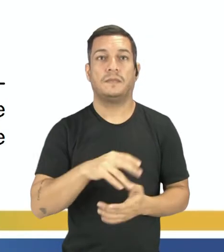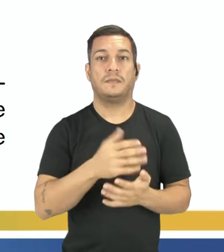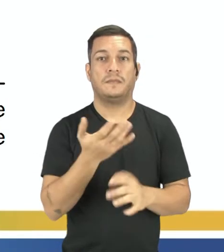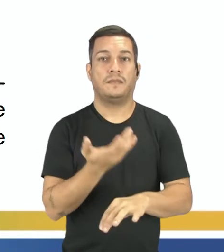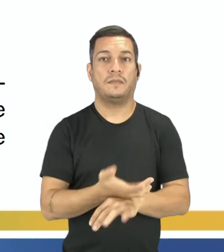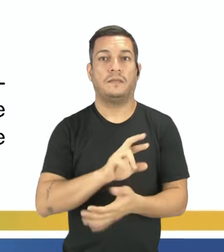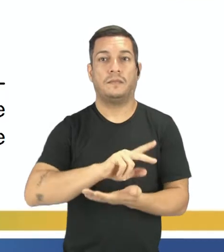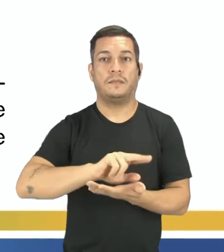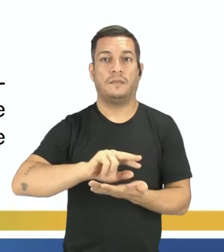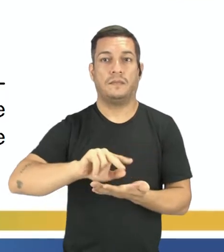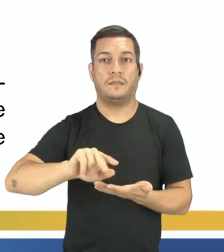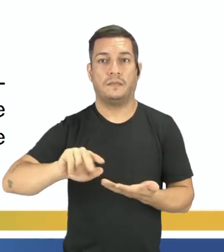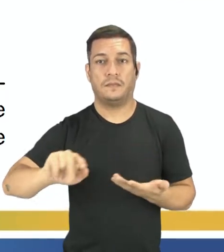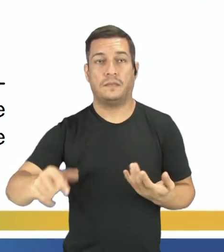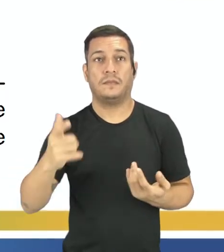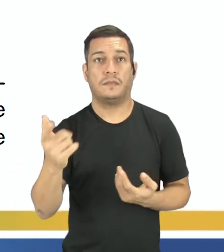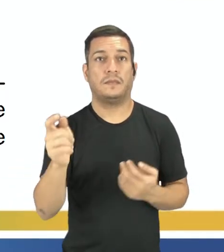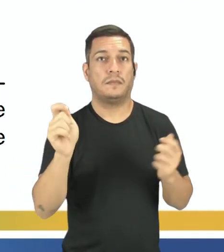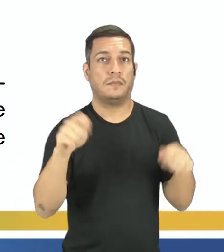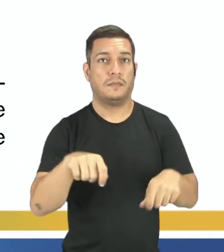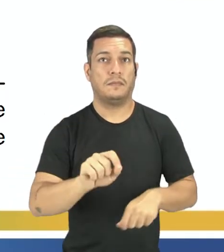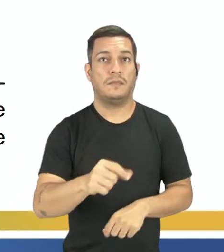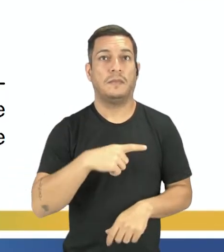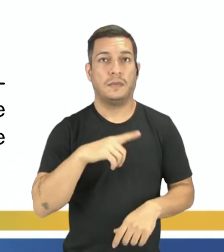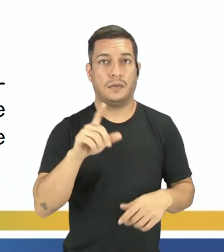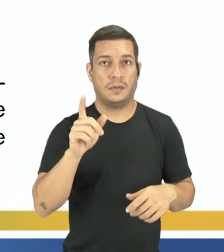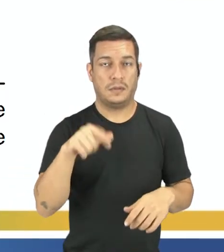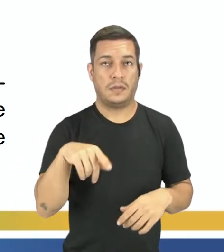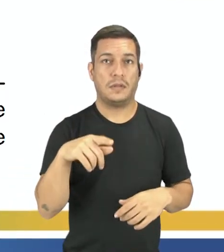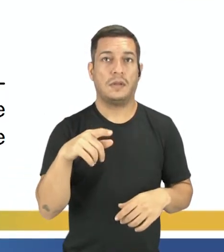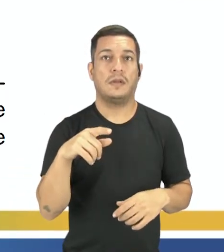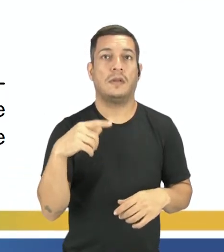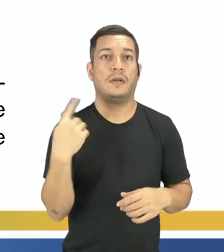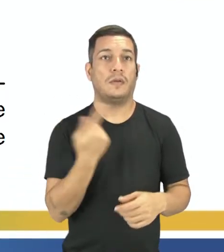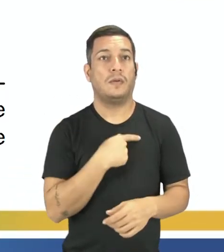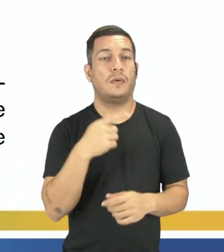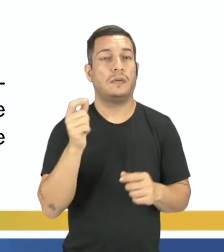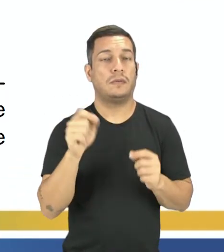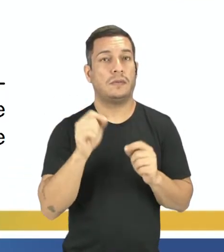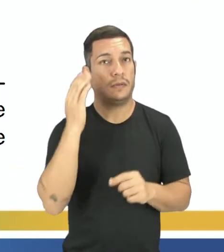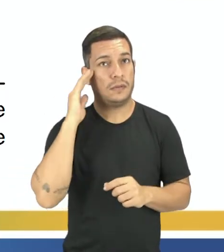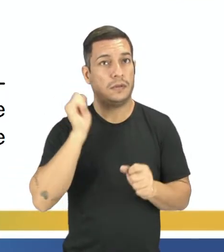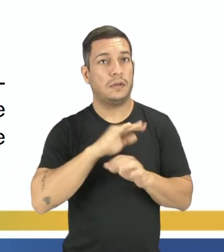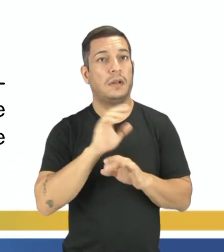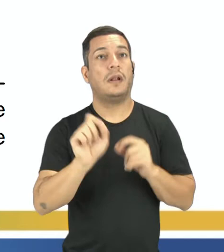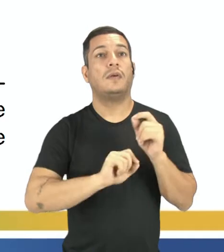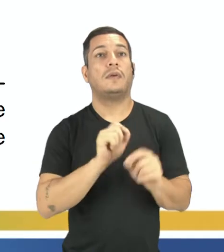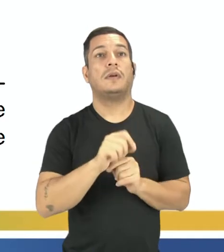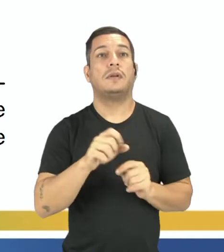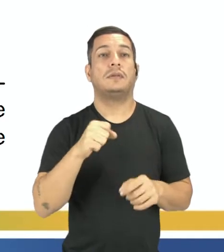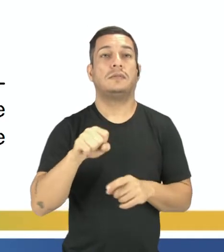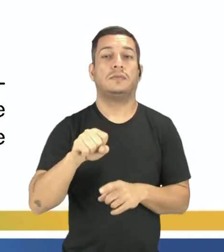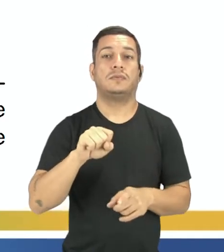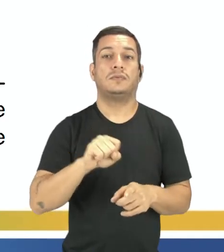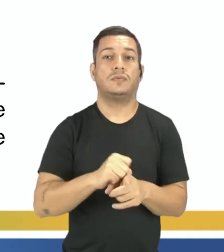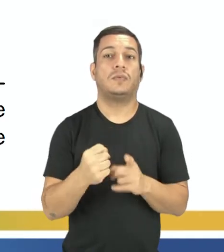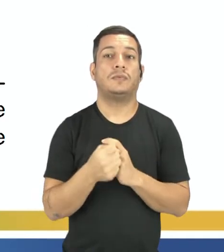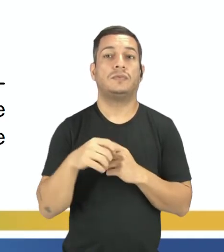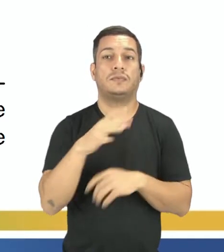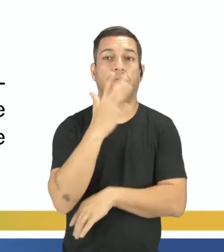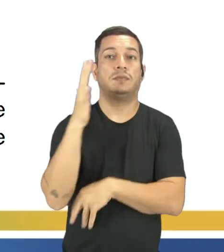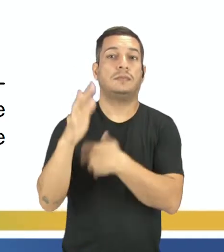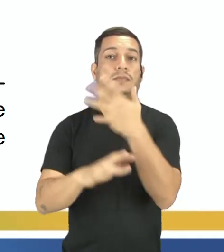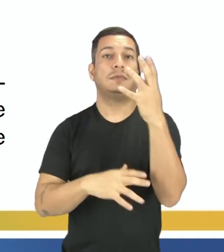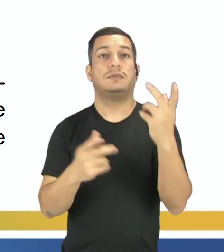interdisciplinares. Entre essas possibilidades e necessidade, podemos incluir fatores socioambientais e